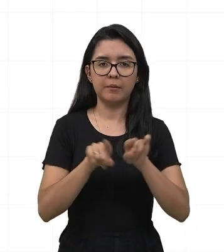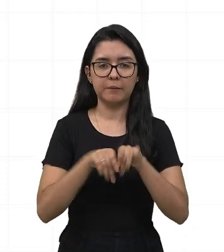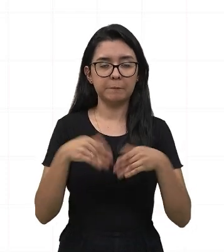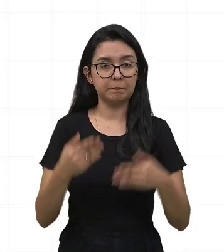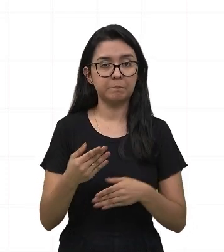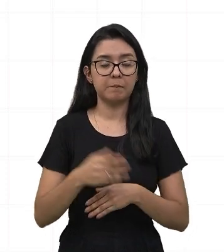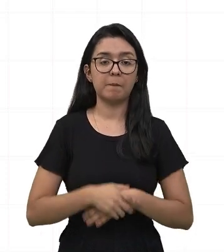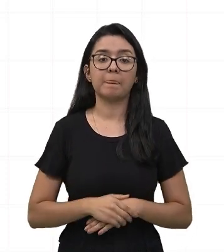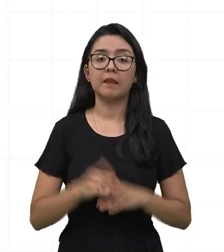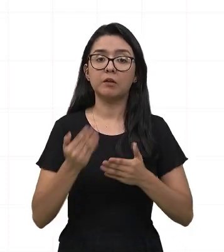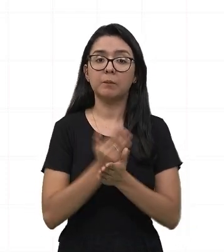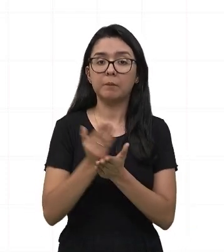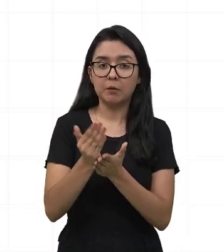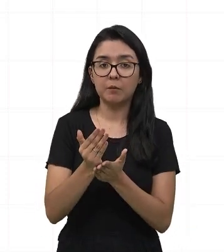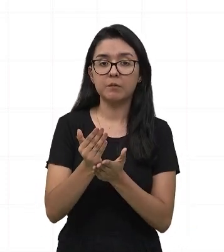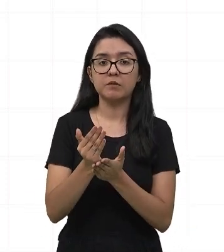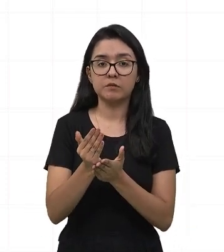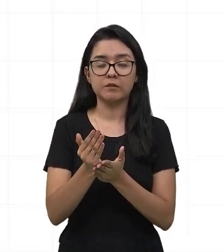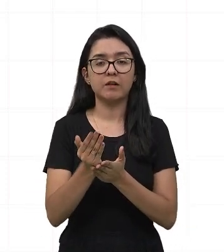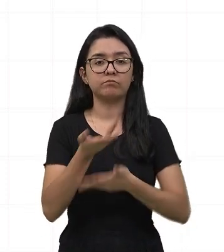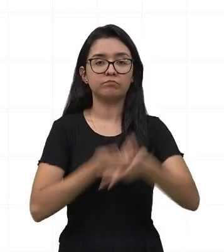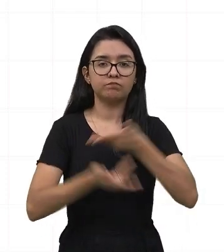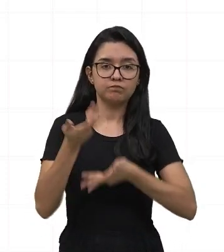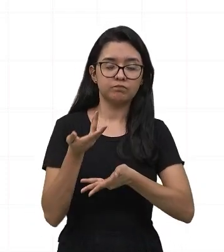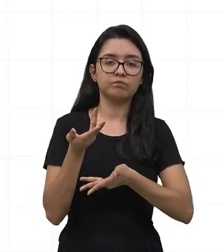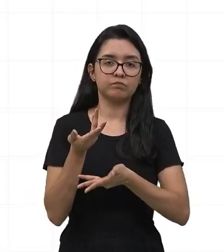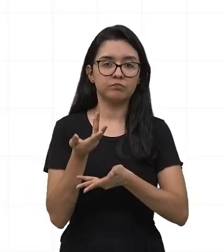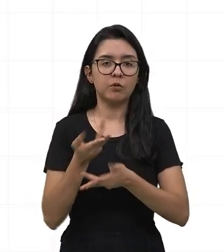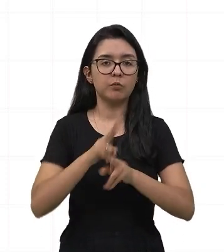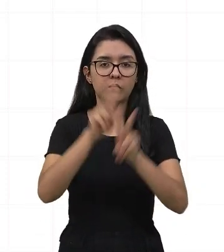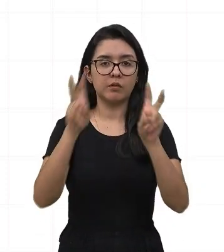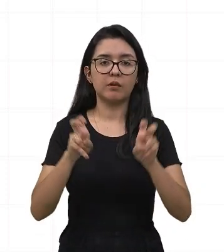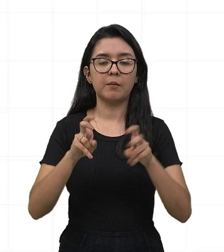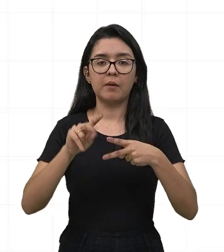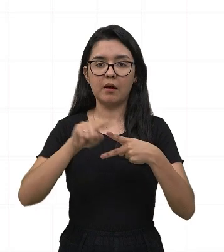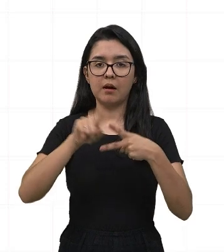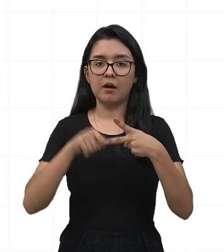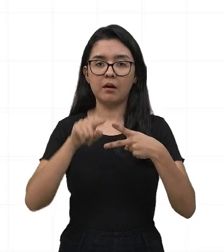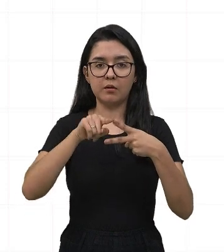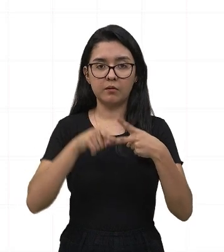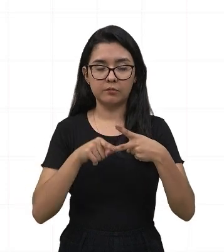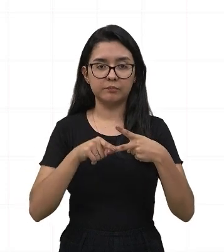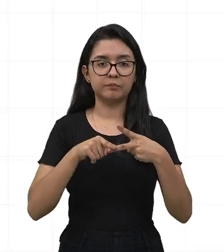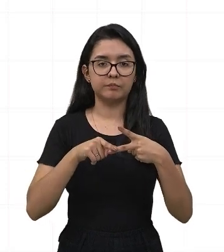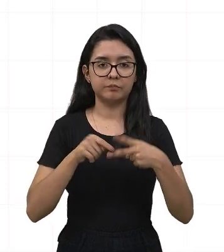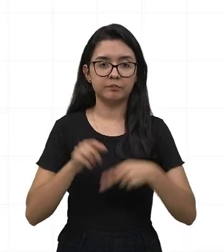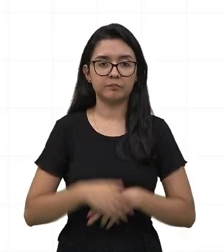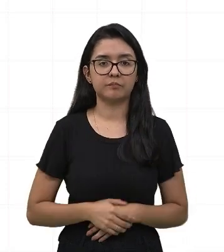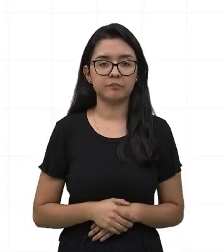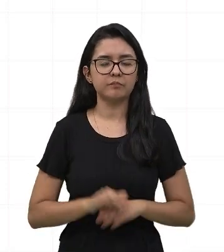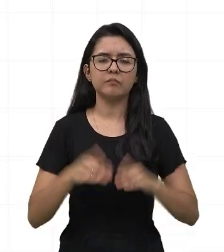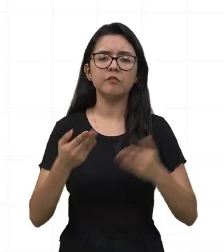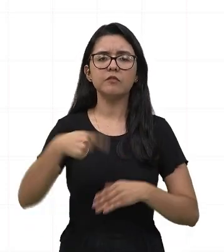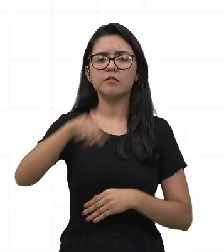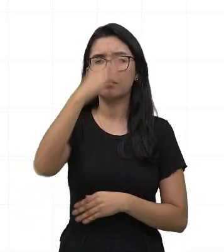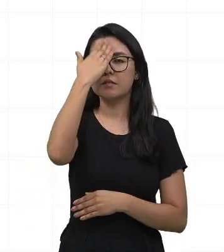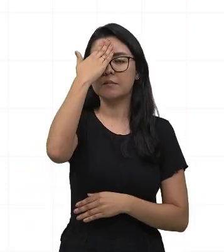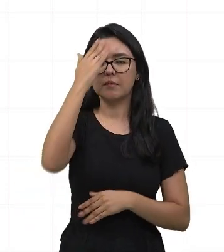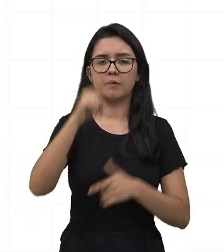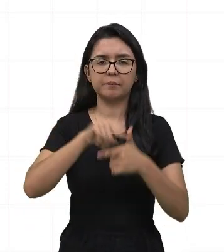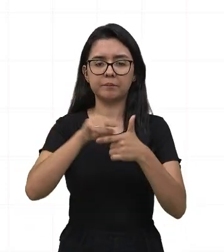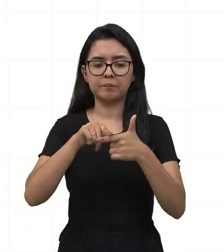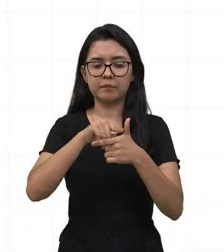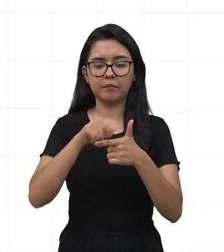aí, para começarmos aqui a nossa conversa, né, sobre ângulos, olha só, você sabia que o ângulo